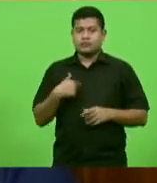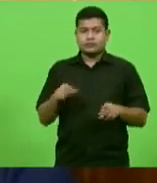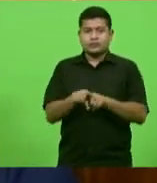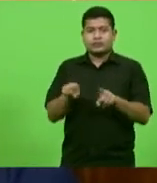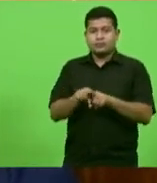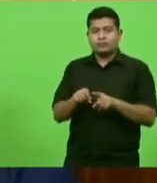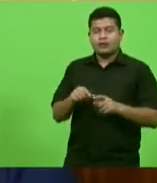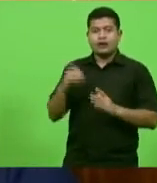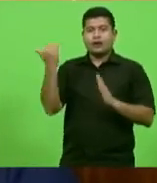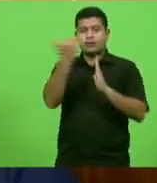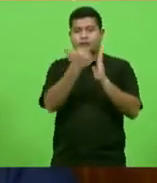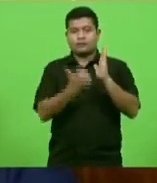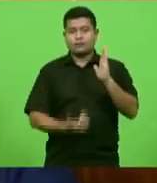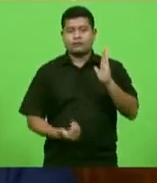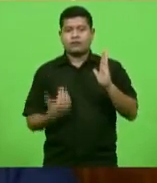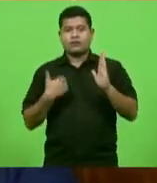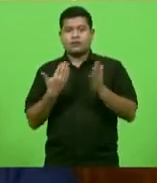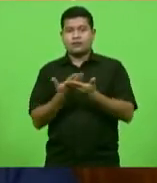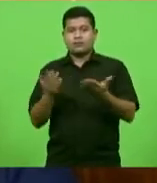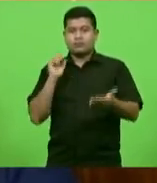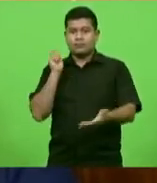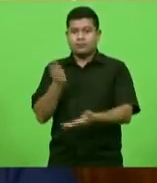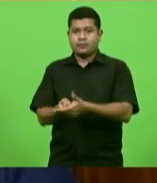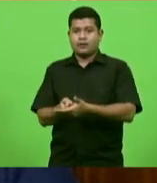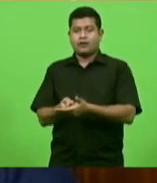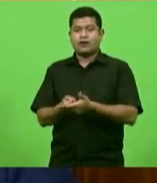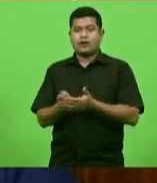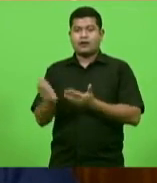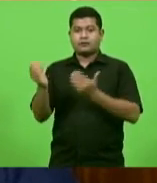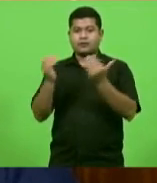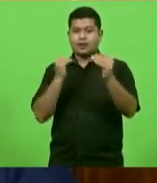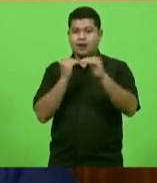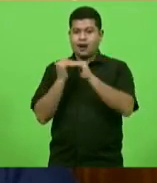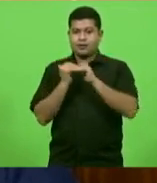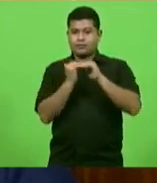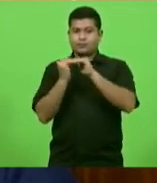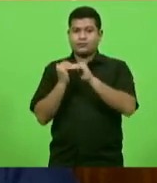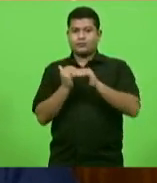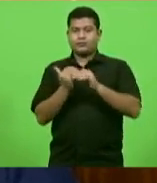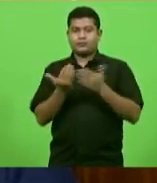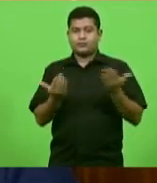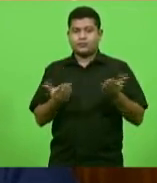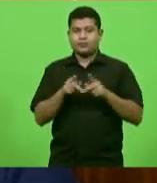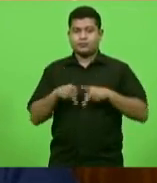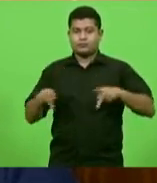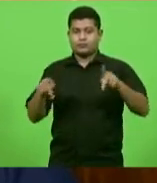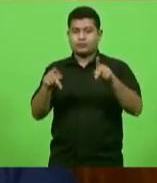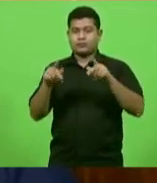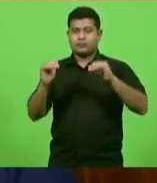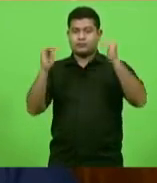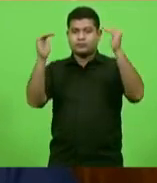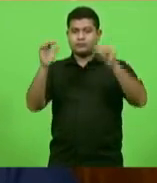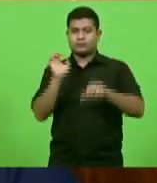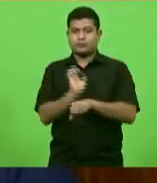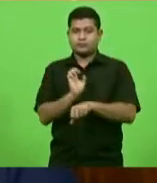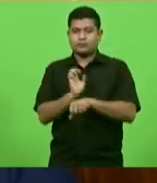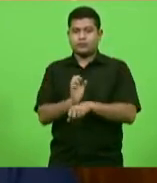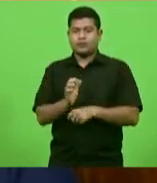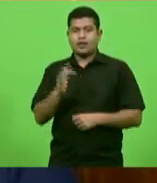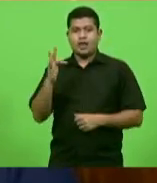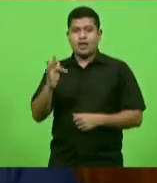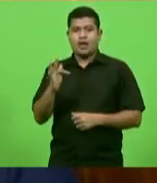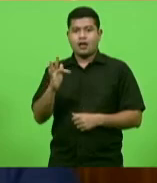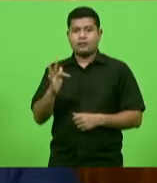determinações legais pertinentes ao pagamento de verba de equiparação aos procuradores do Estado. Letra